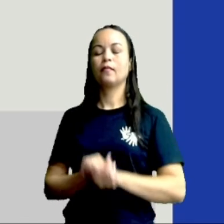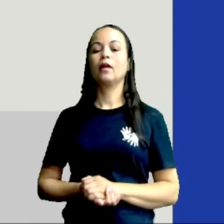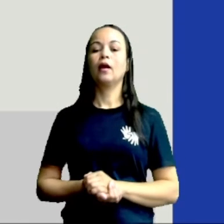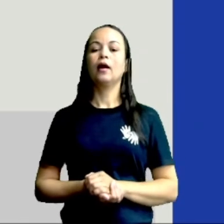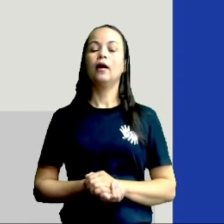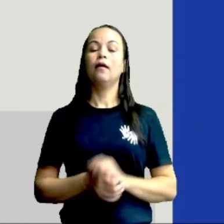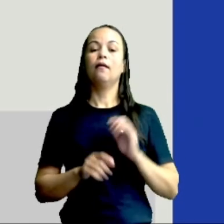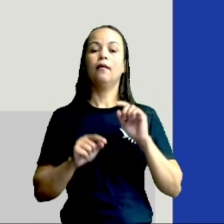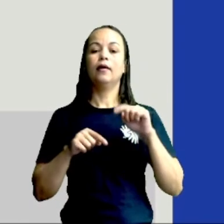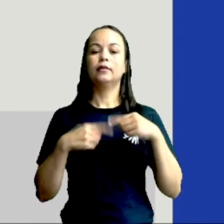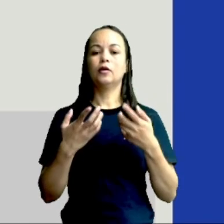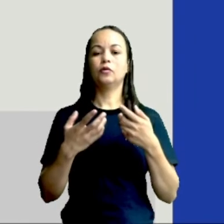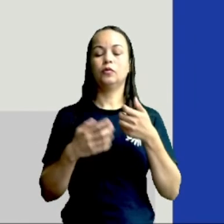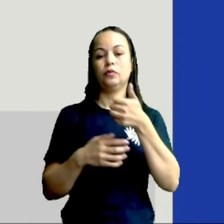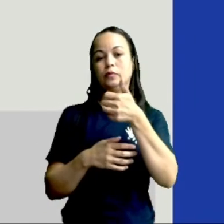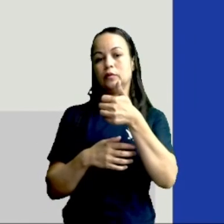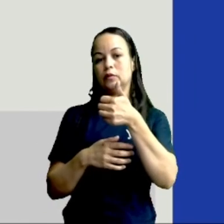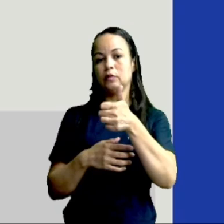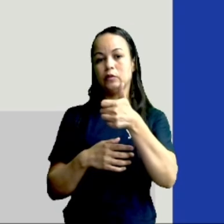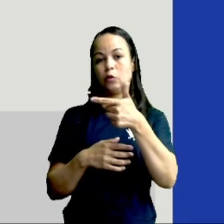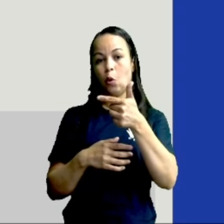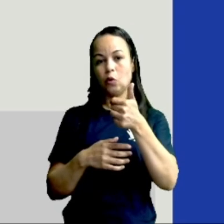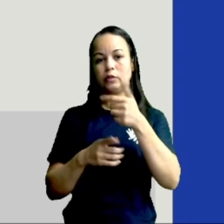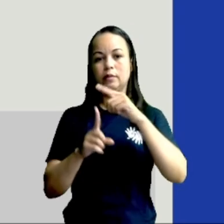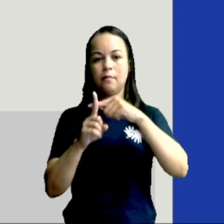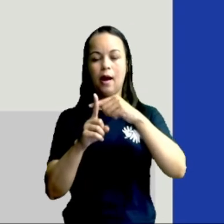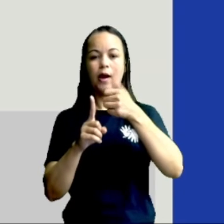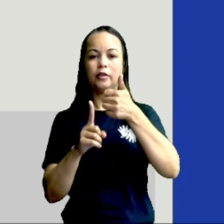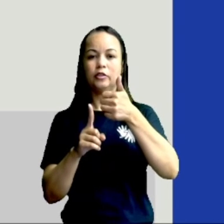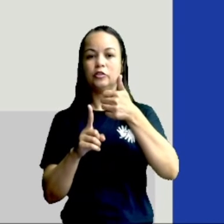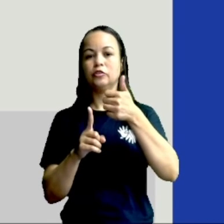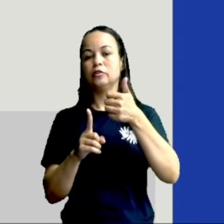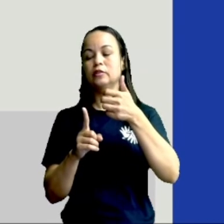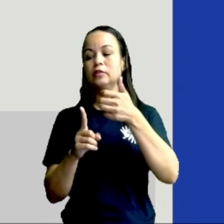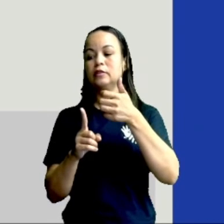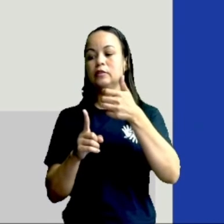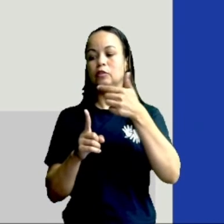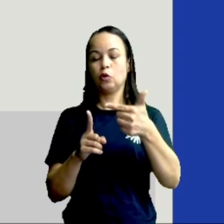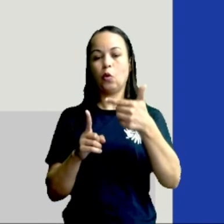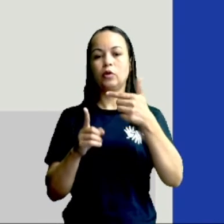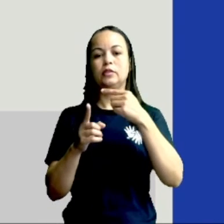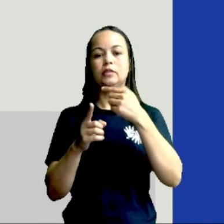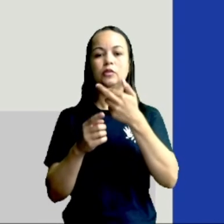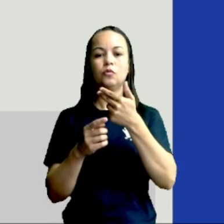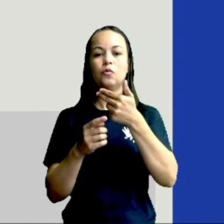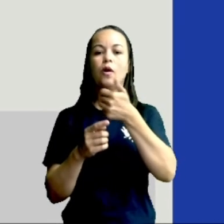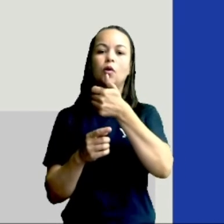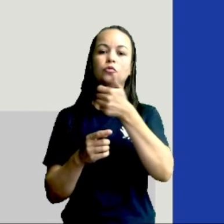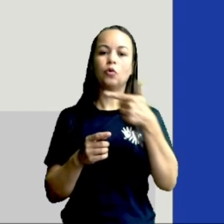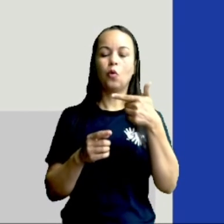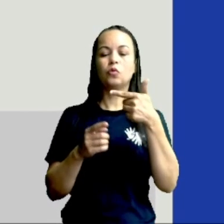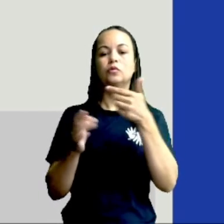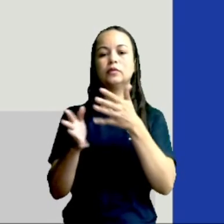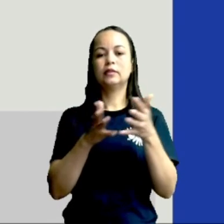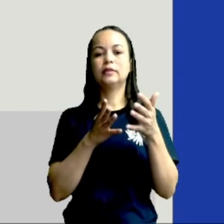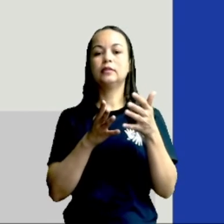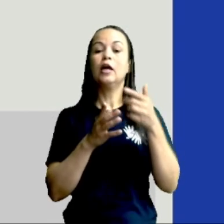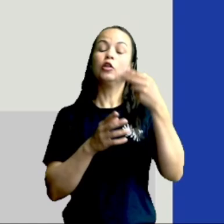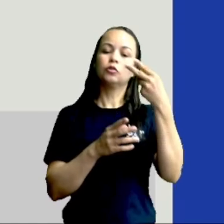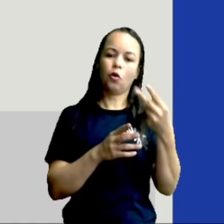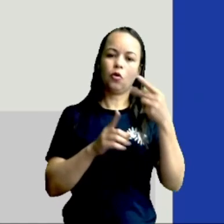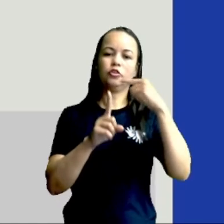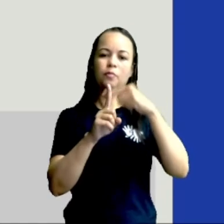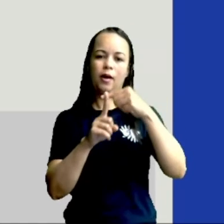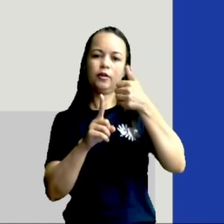adicionar 2 mais 10, 12 mais 5, 17. Só que eu não quero a operação desse primeiro termo antes da igualdade, eu